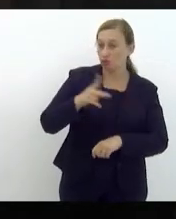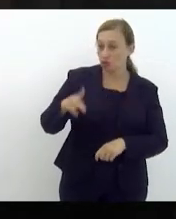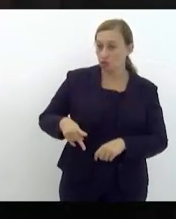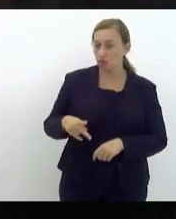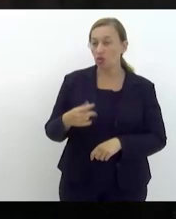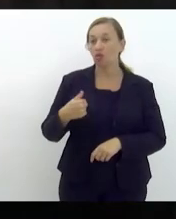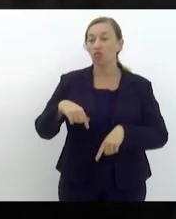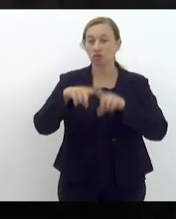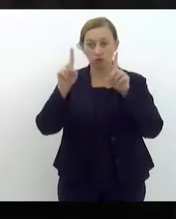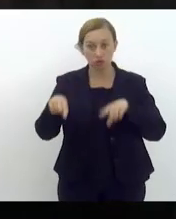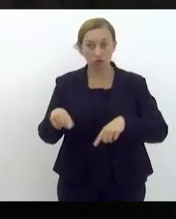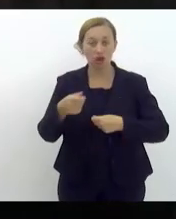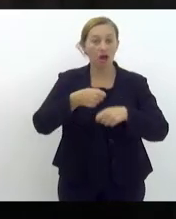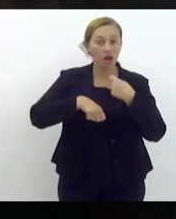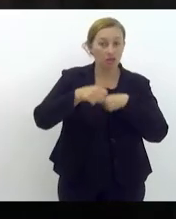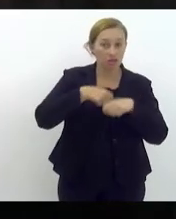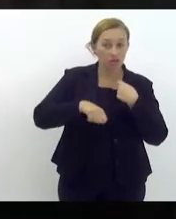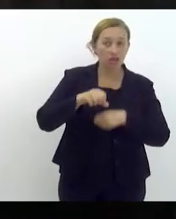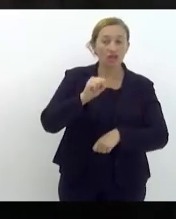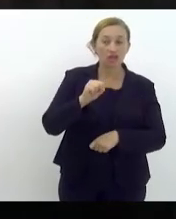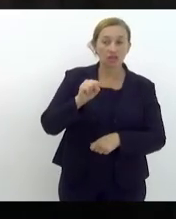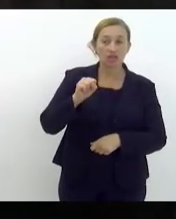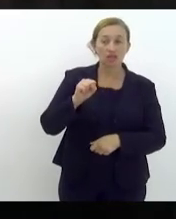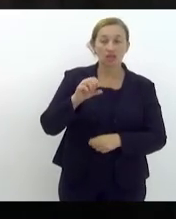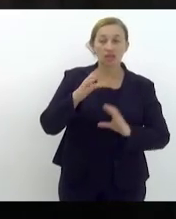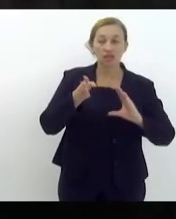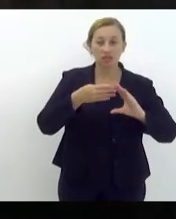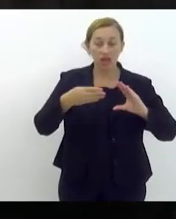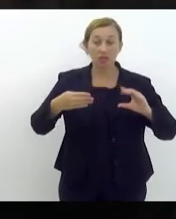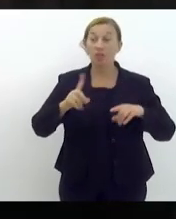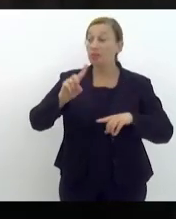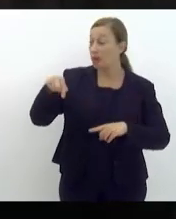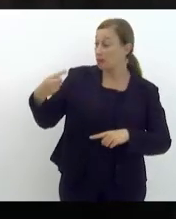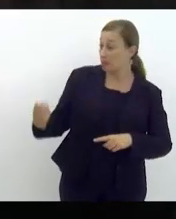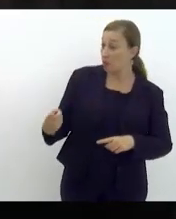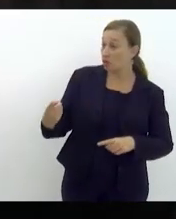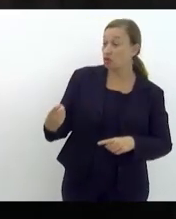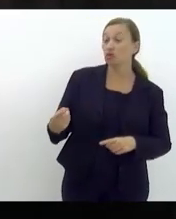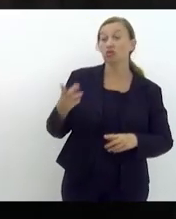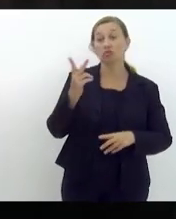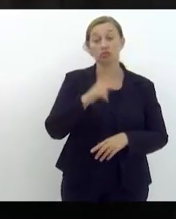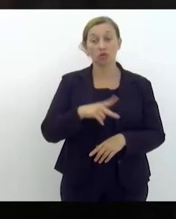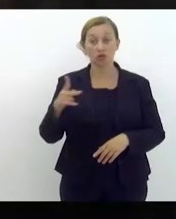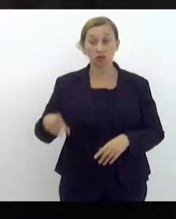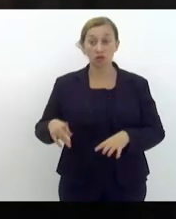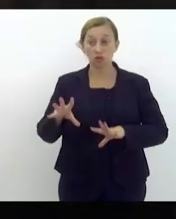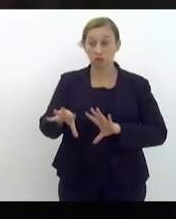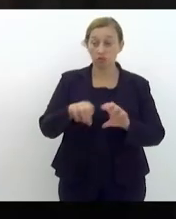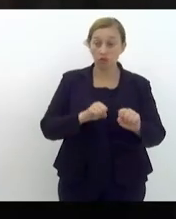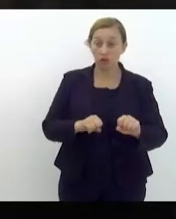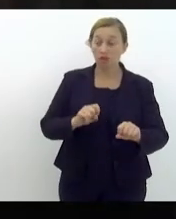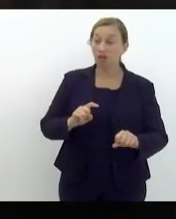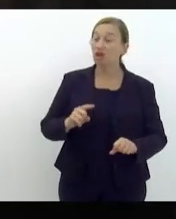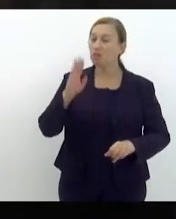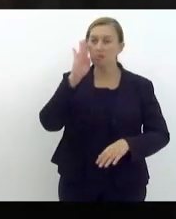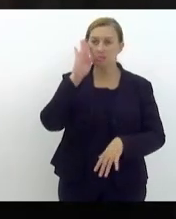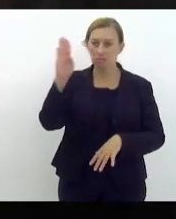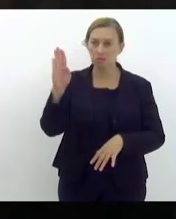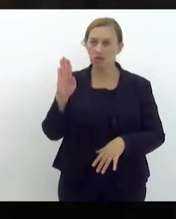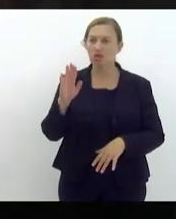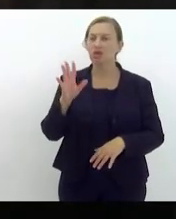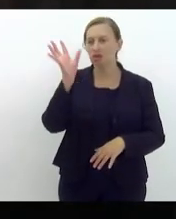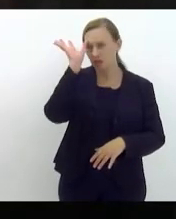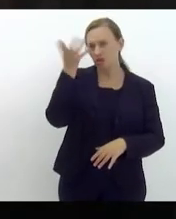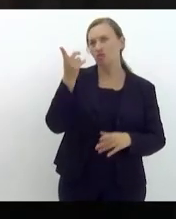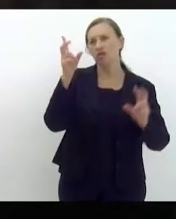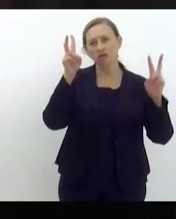funcionário administrativo de CIEP depois se tornei professor e é fundamental que a gente resolva